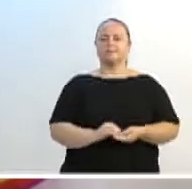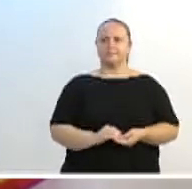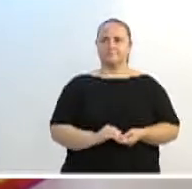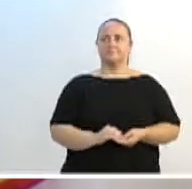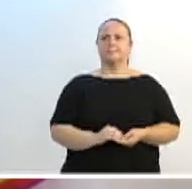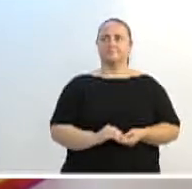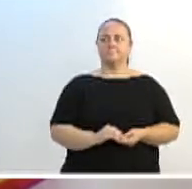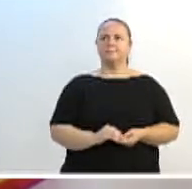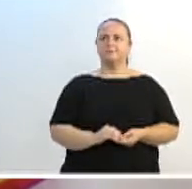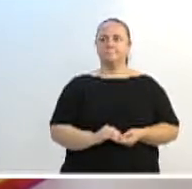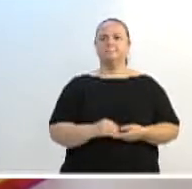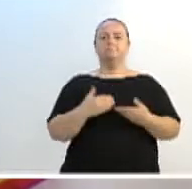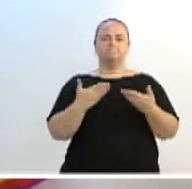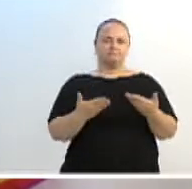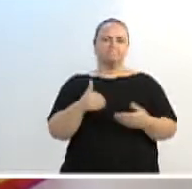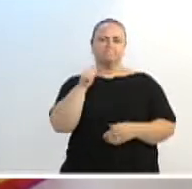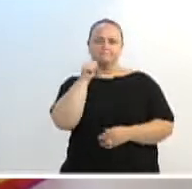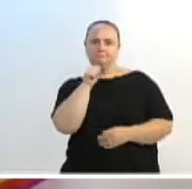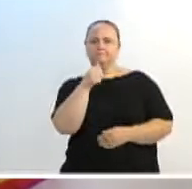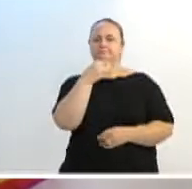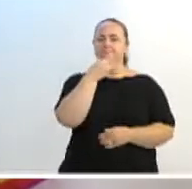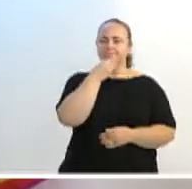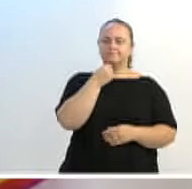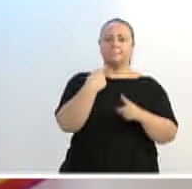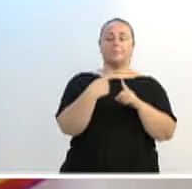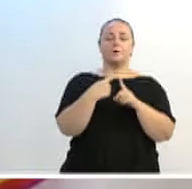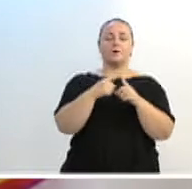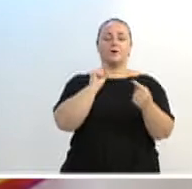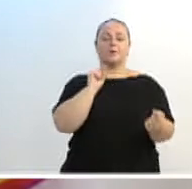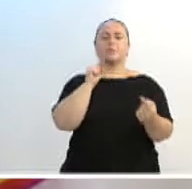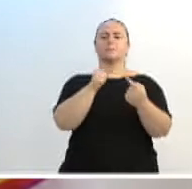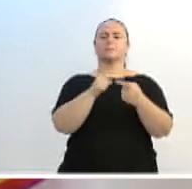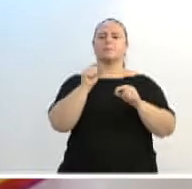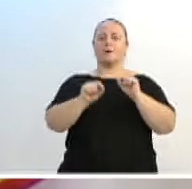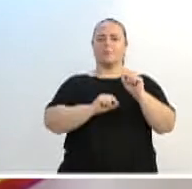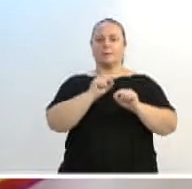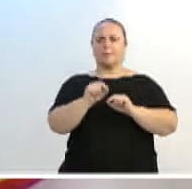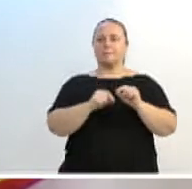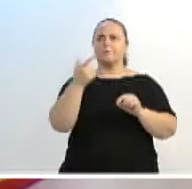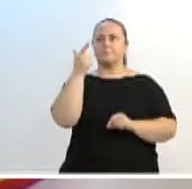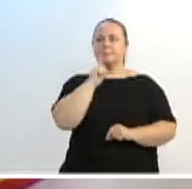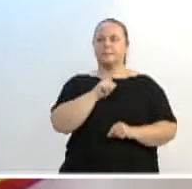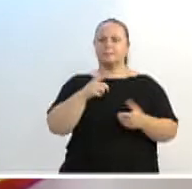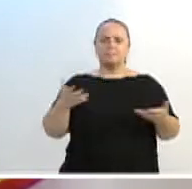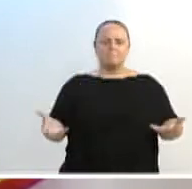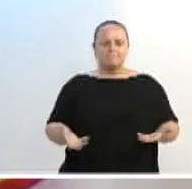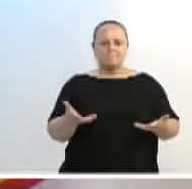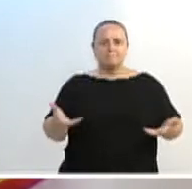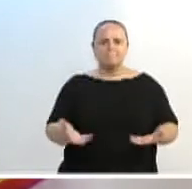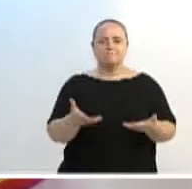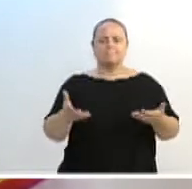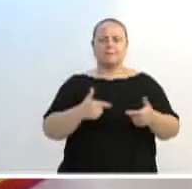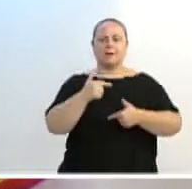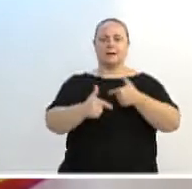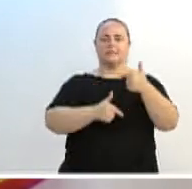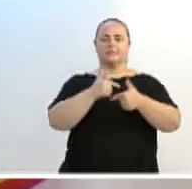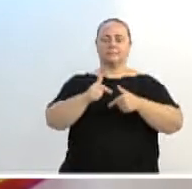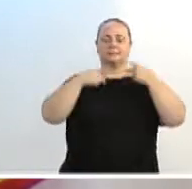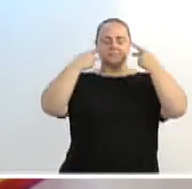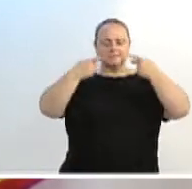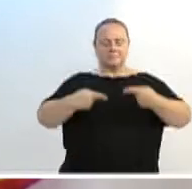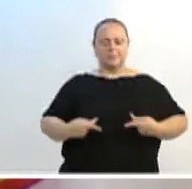de gênero de feminino, masculino, que o objetivo maior do Rotary é promover trabalhos humanitários, de